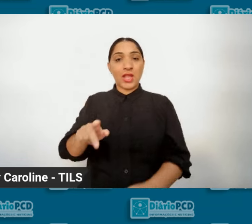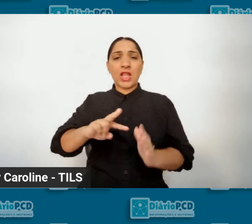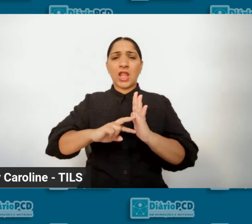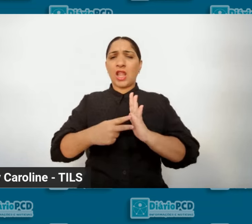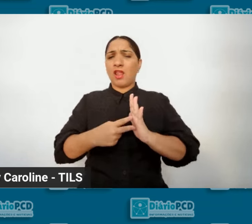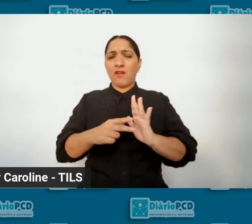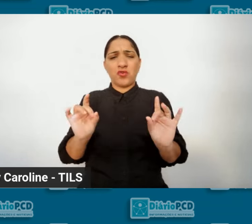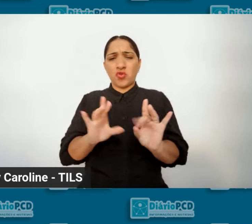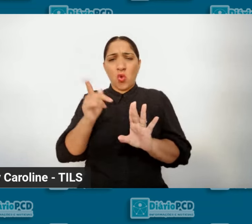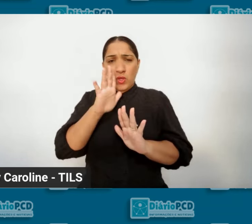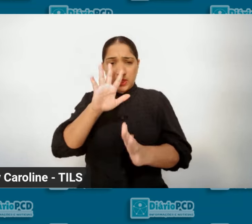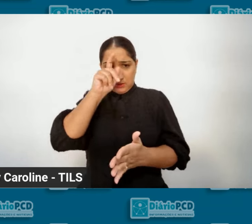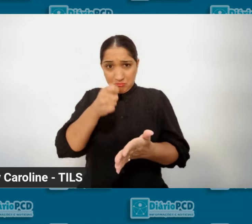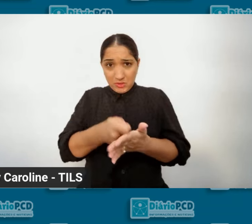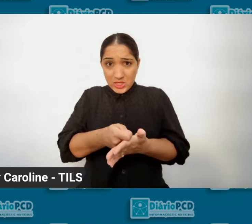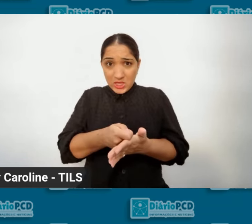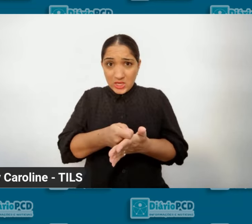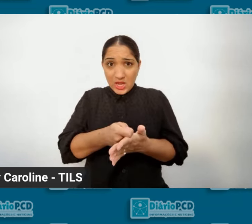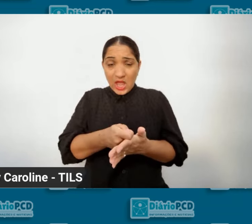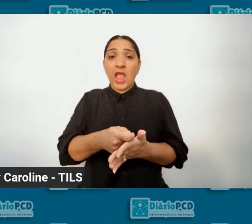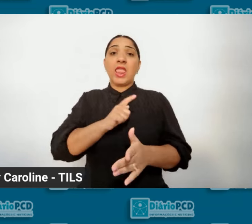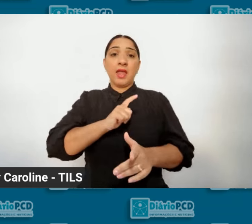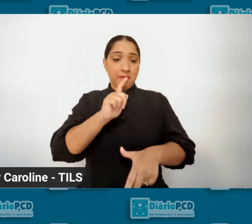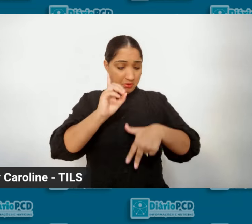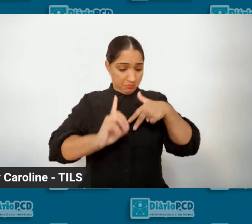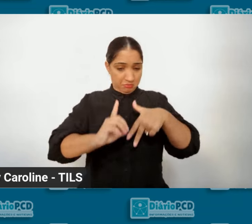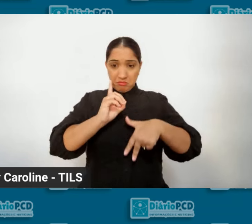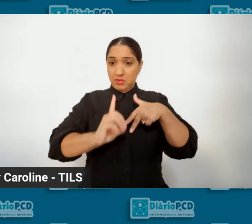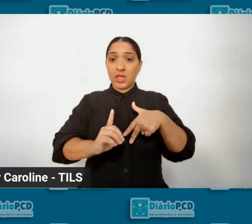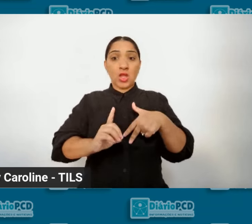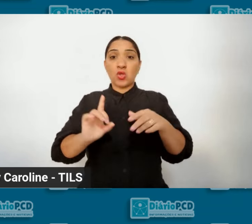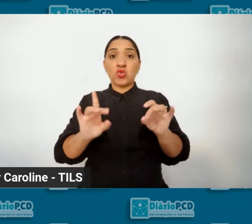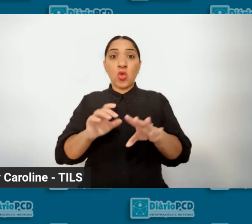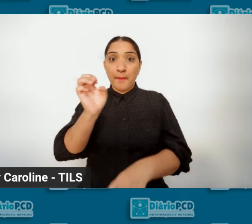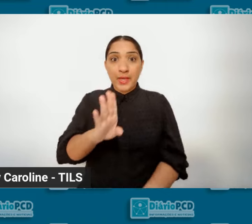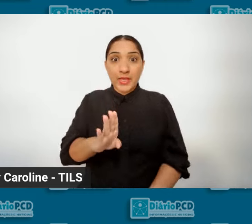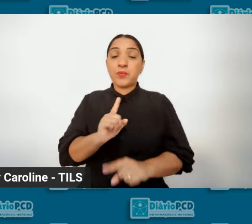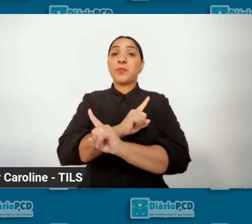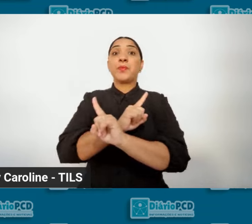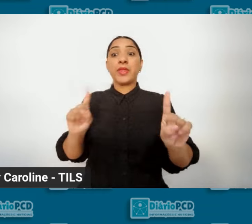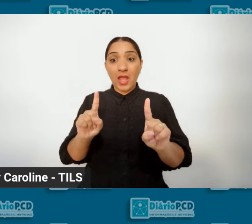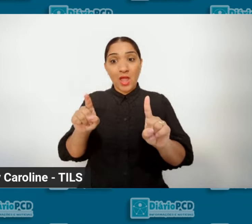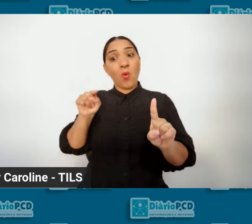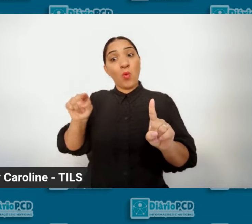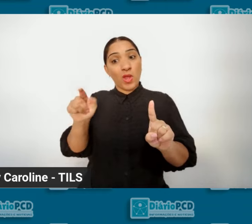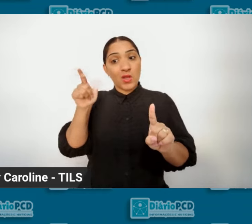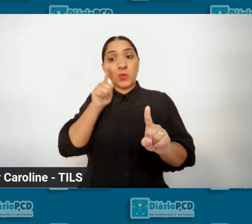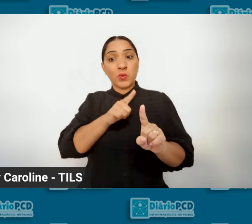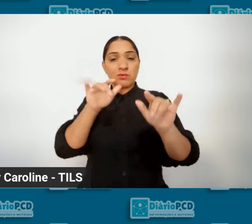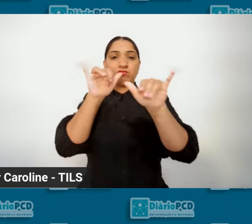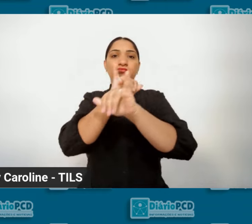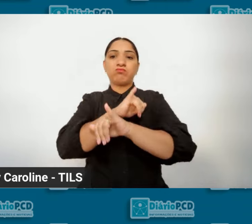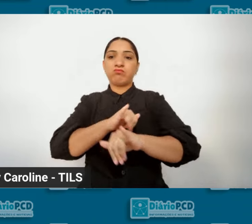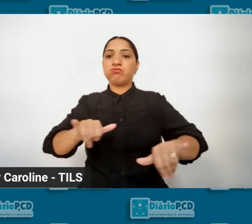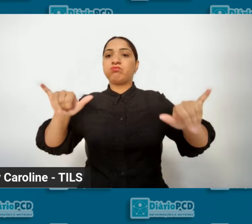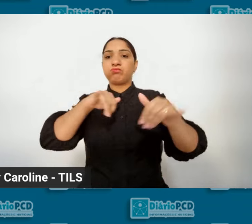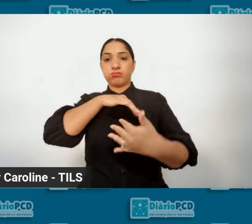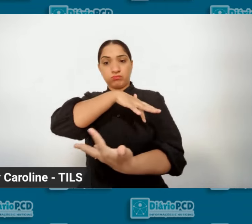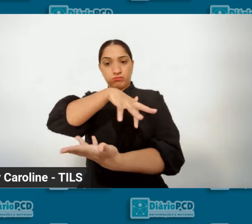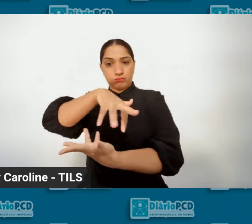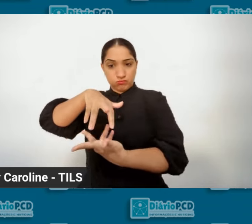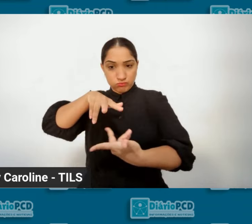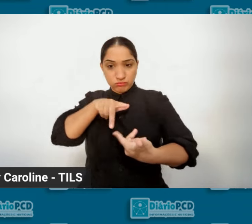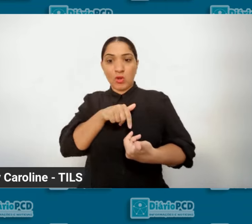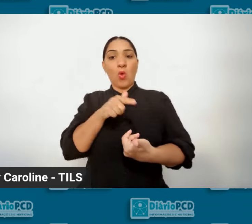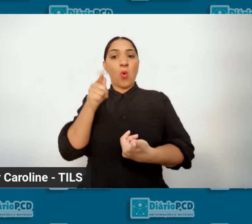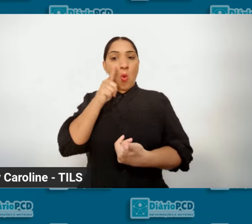a garantia de direitos para as pessoas com deficiência só no Brasil, mas ele levou isso para todo o mundo, enquanto